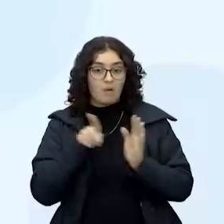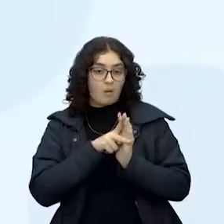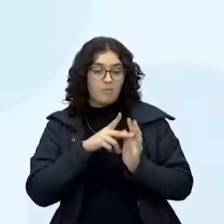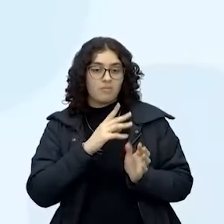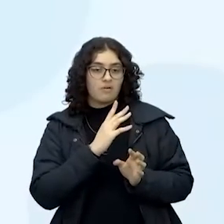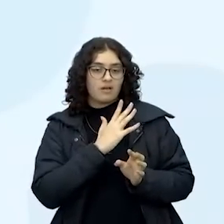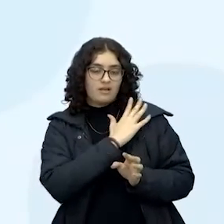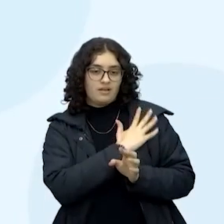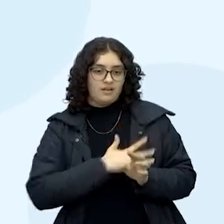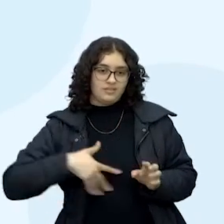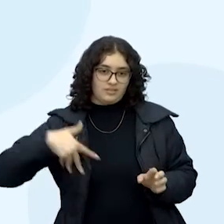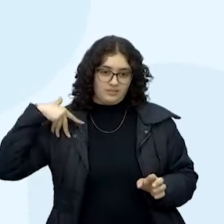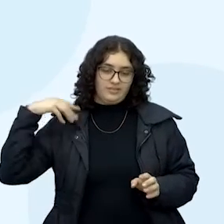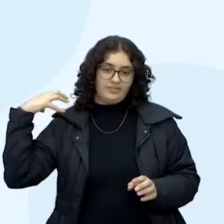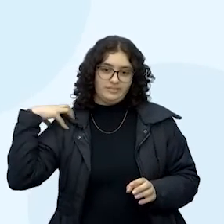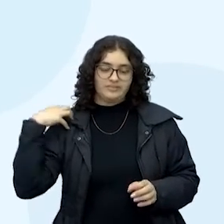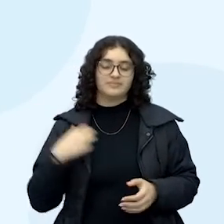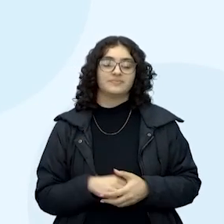um pouquinho.